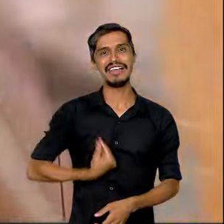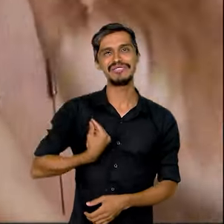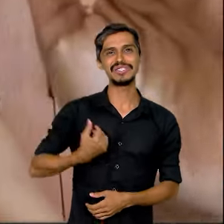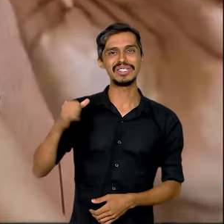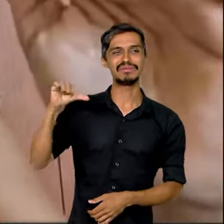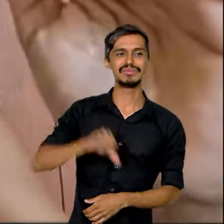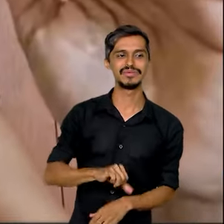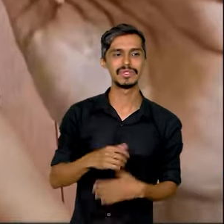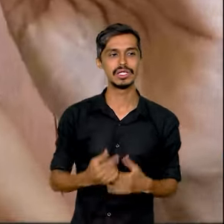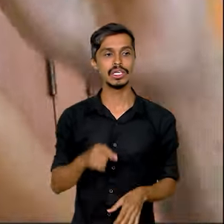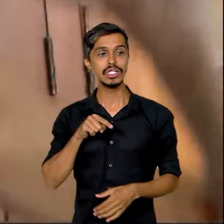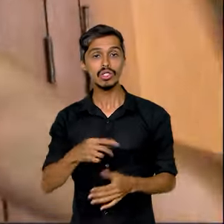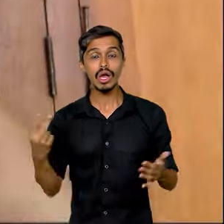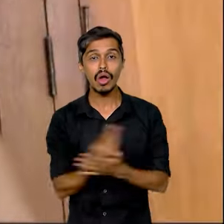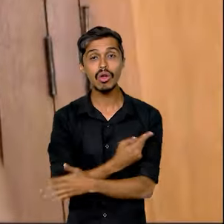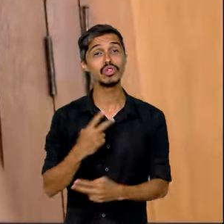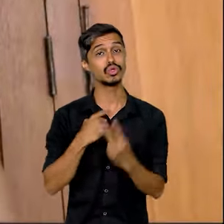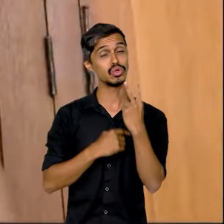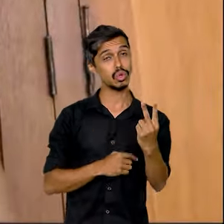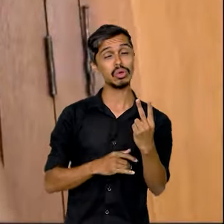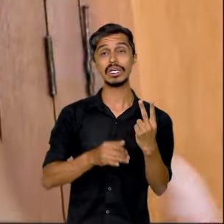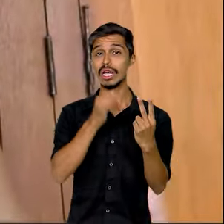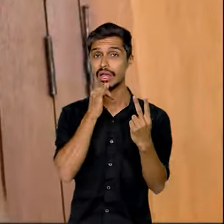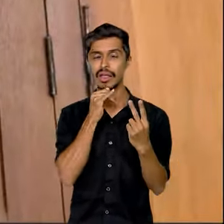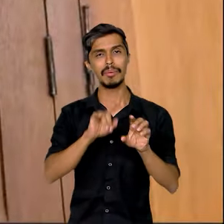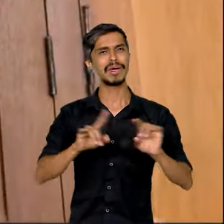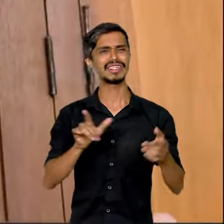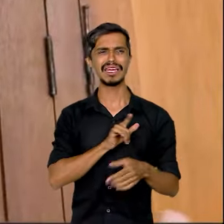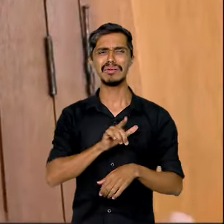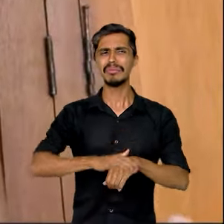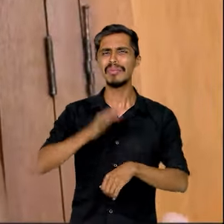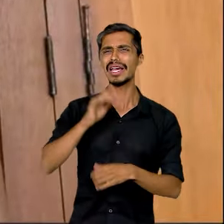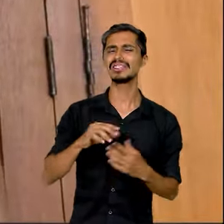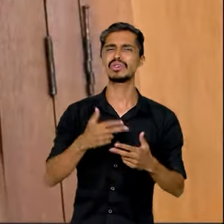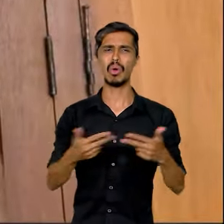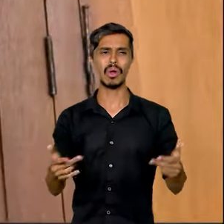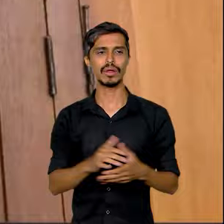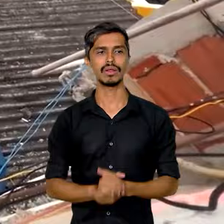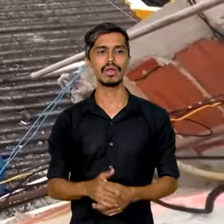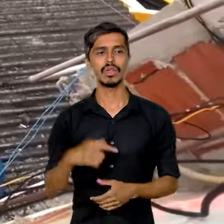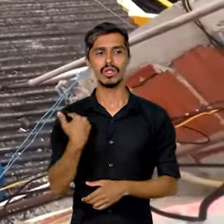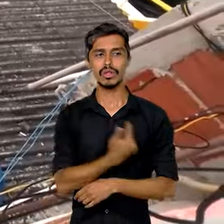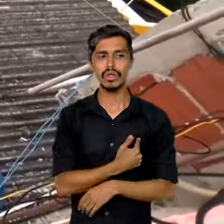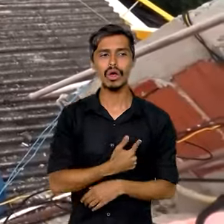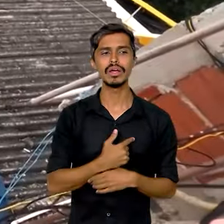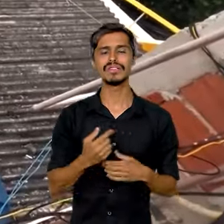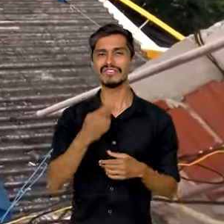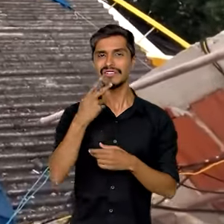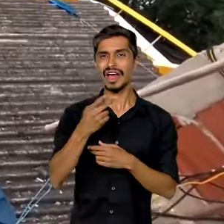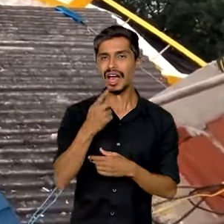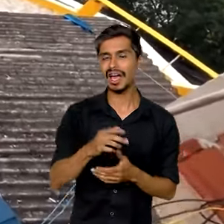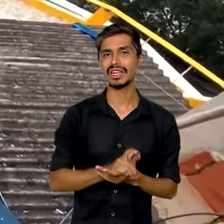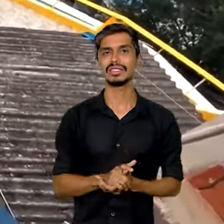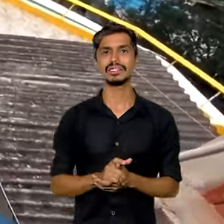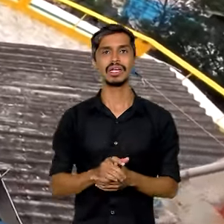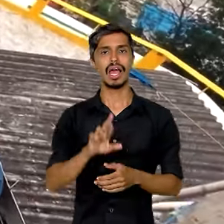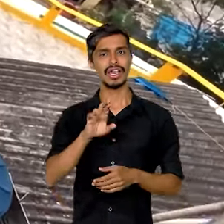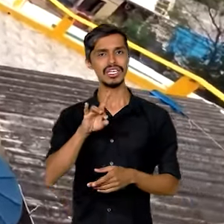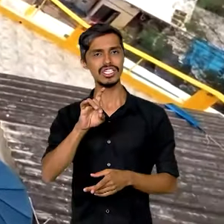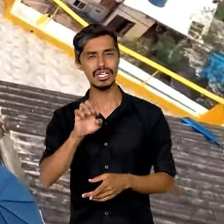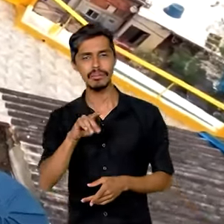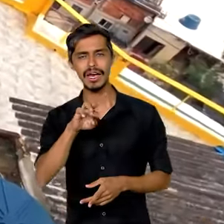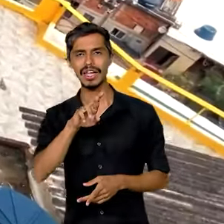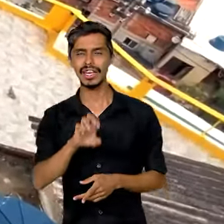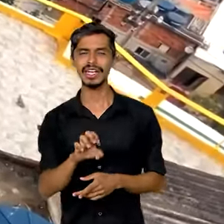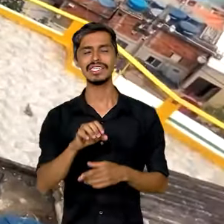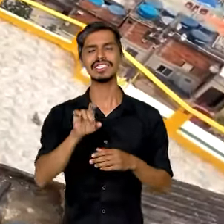Isso são só dois exemplos, mas tem muito mais coisa, né? A Rede da Maré sempre fala isso, a Rede da Maré sempre fala quantos